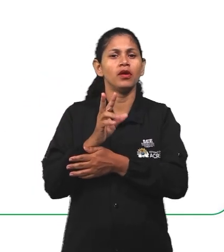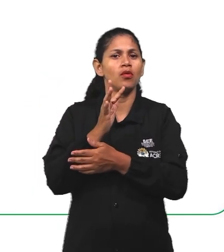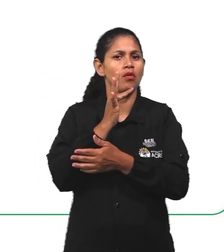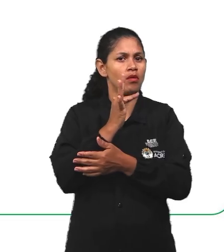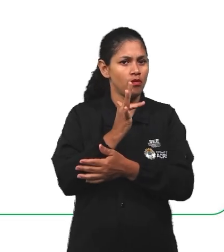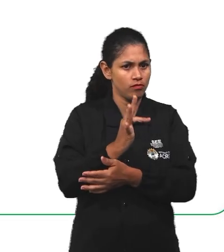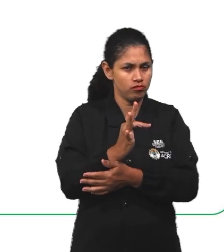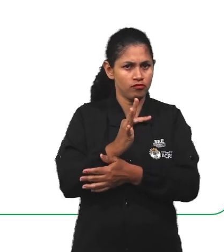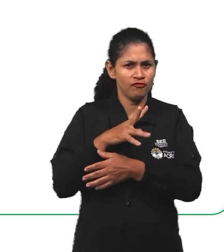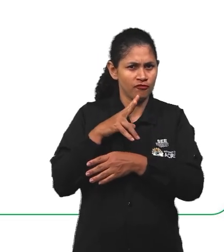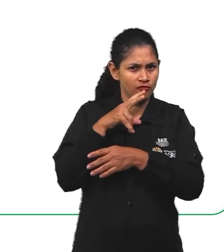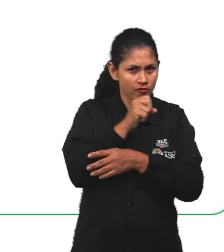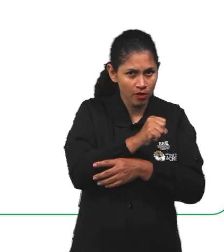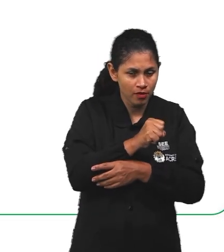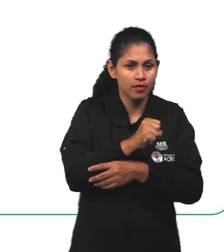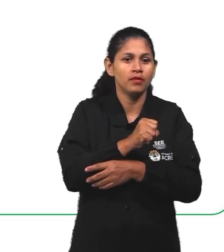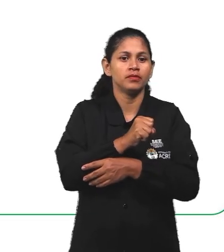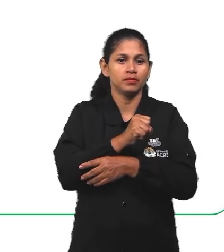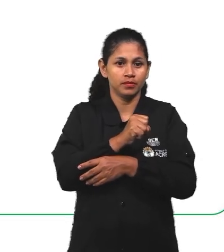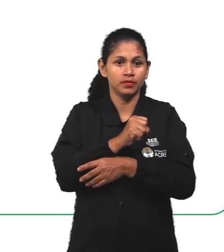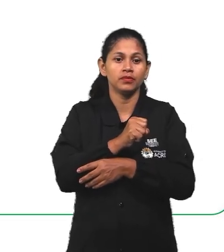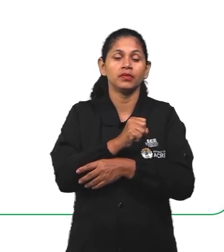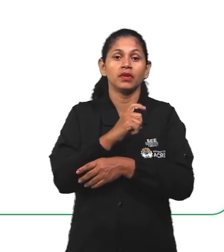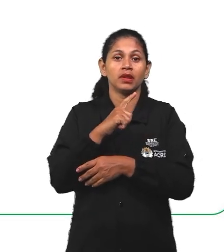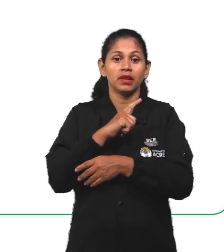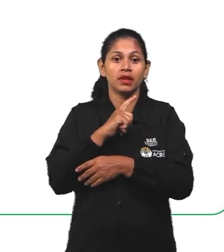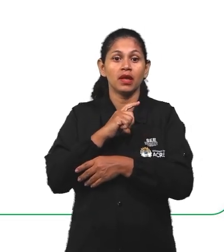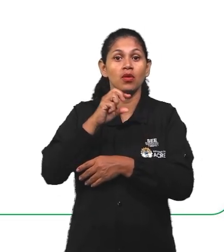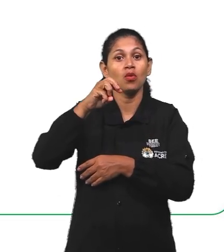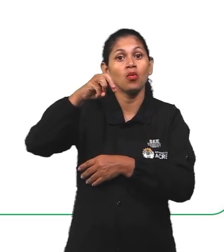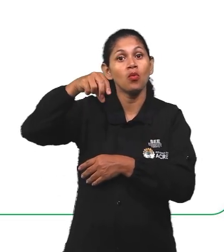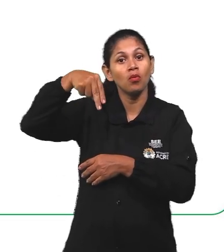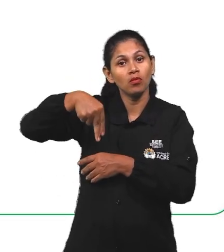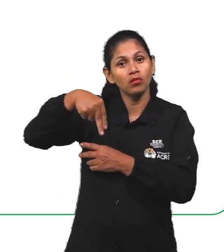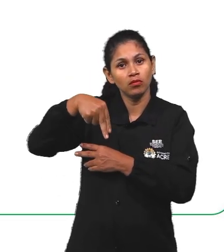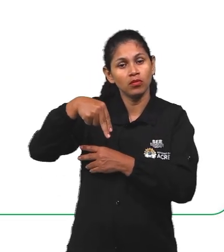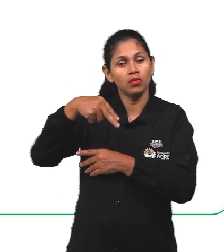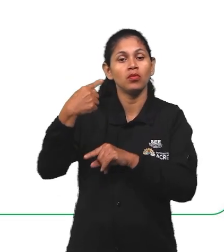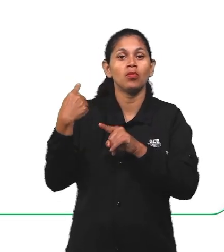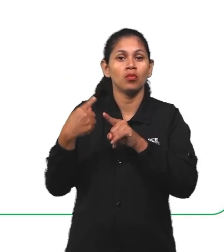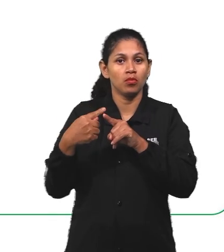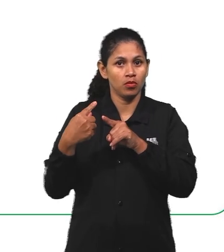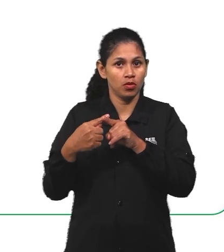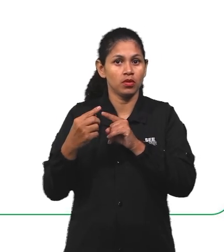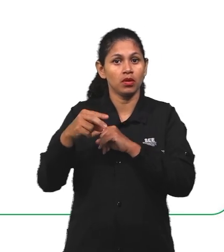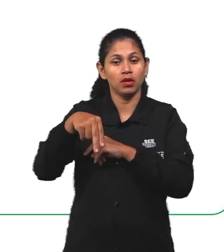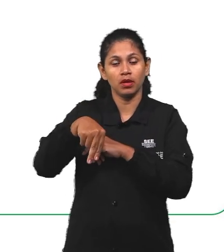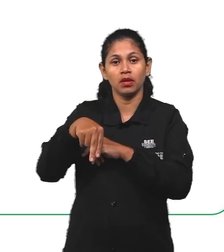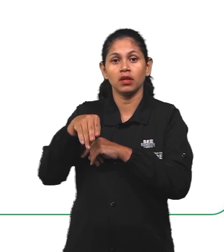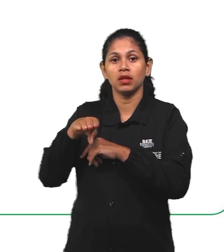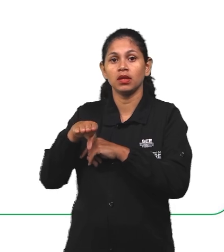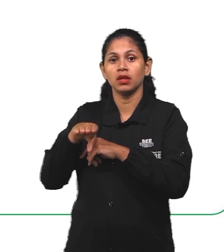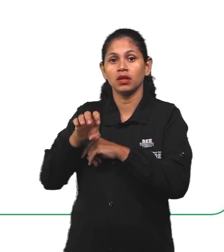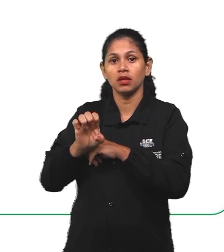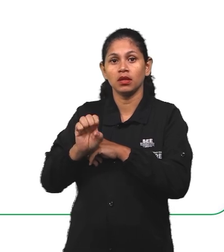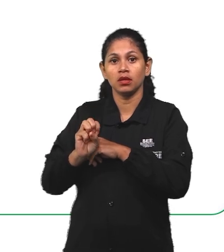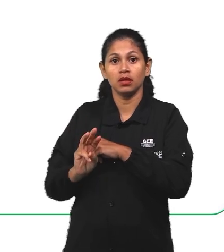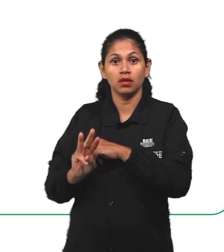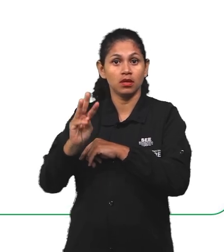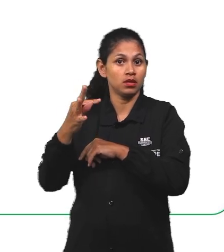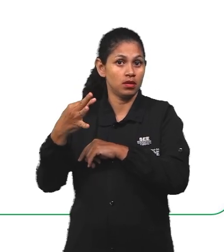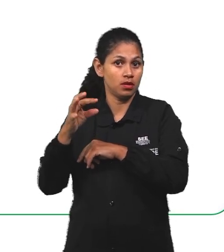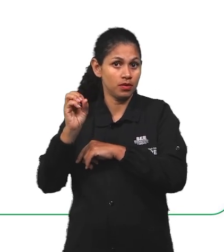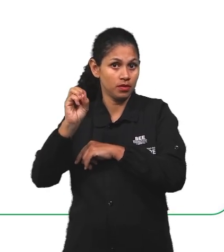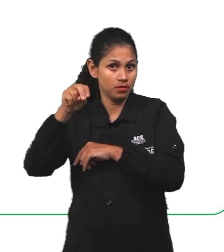acompanhada da unidade com a letra N, que é chamada de Newton, ok? Isso se vê muito lá na física. Quarto, consumo de